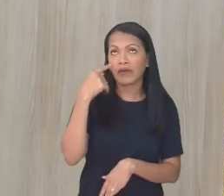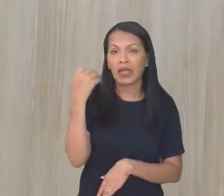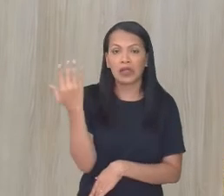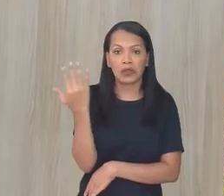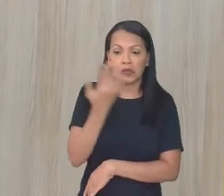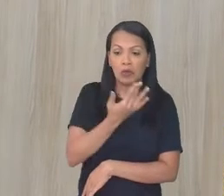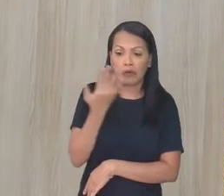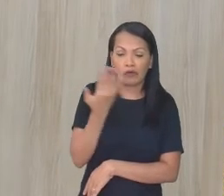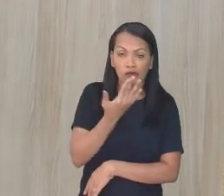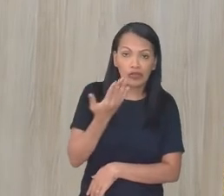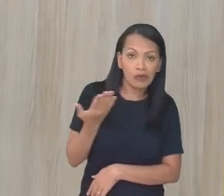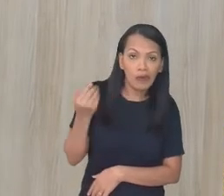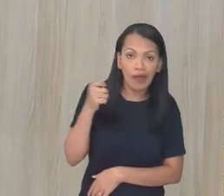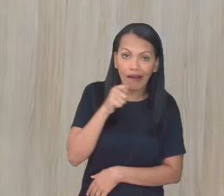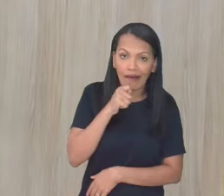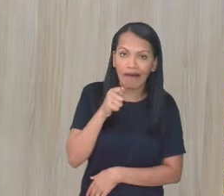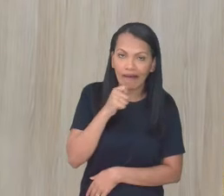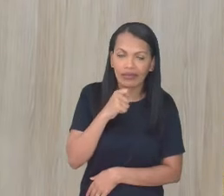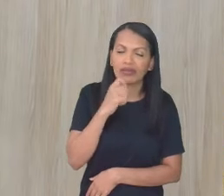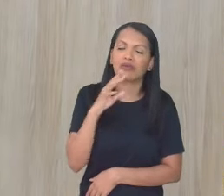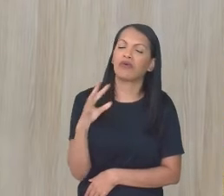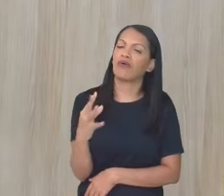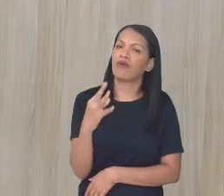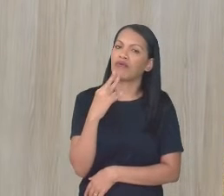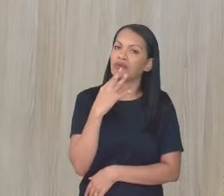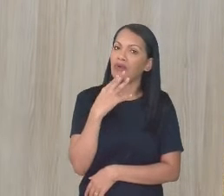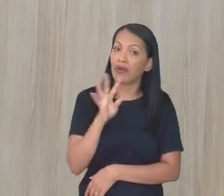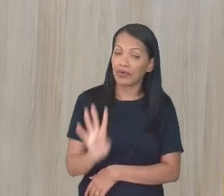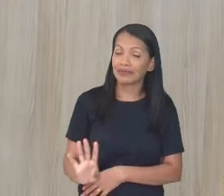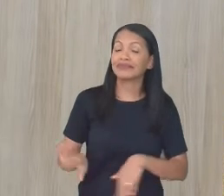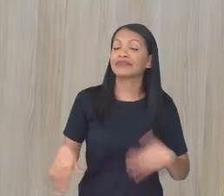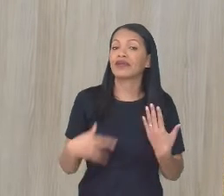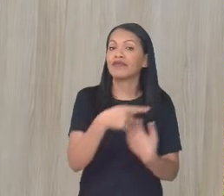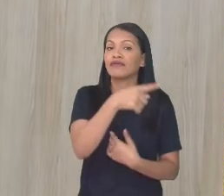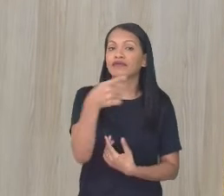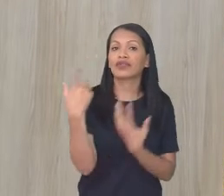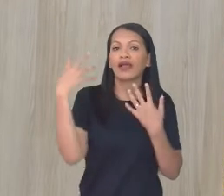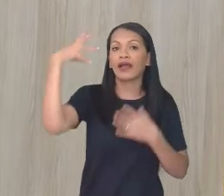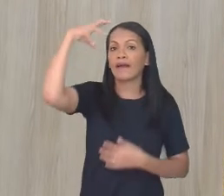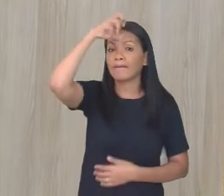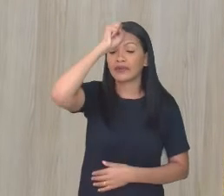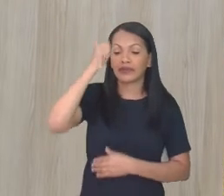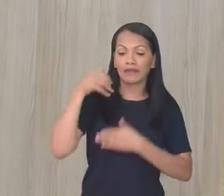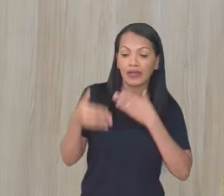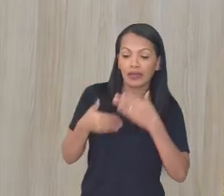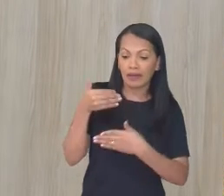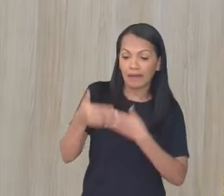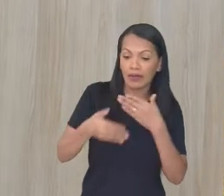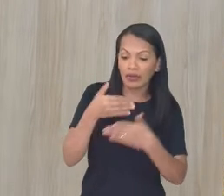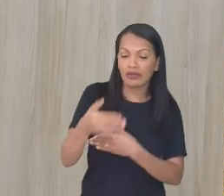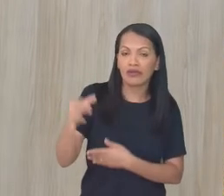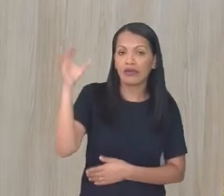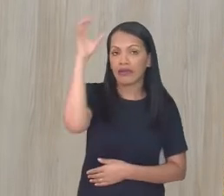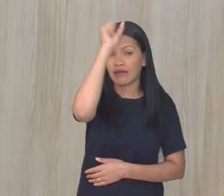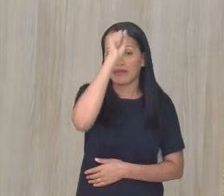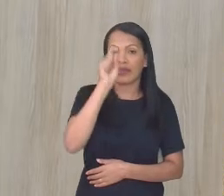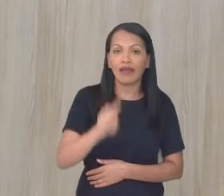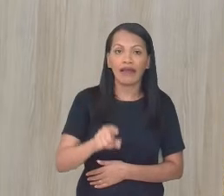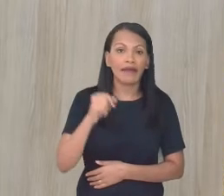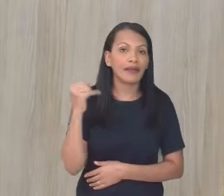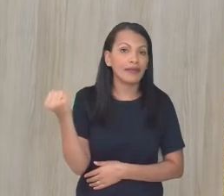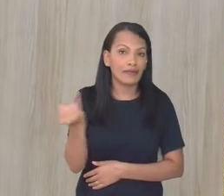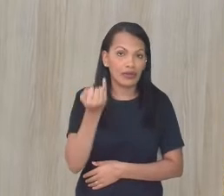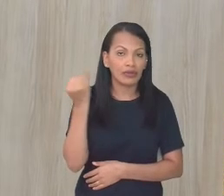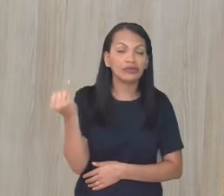é? Não foi dado ainda, e aí você vai estar aprendendo, tá? Nesse processo de aprendizado é